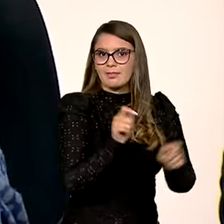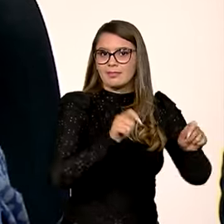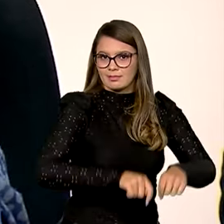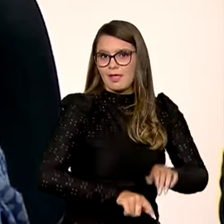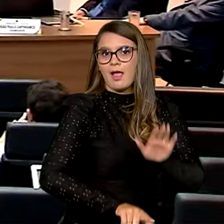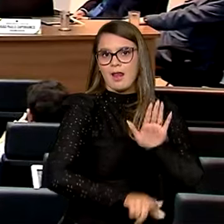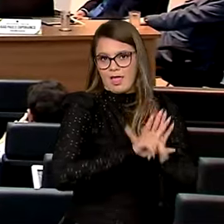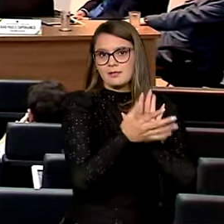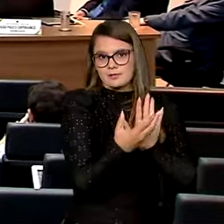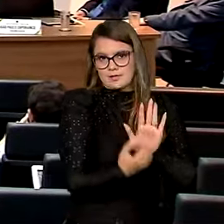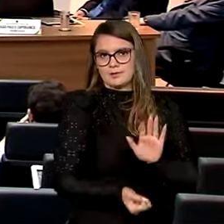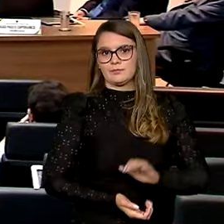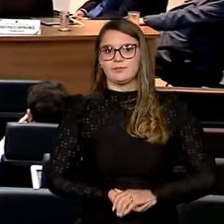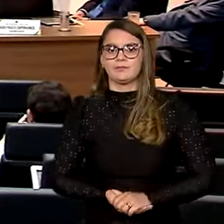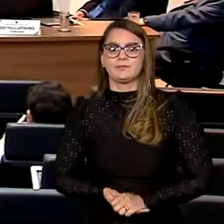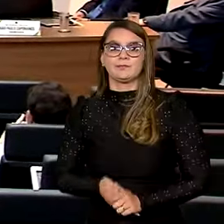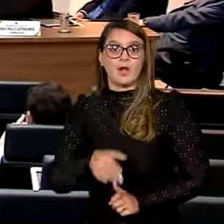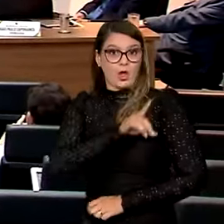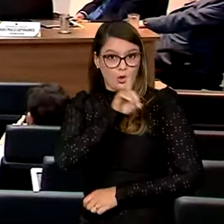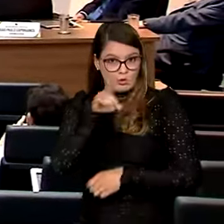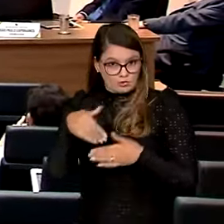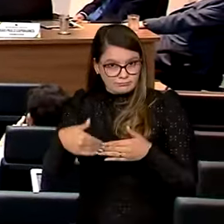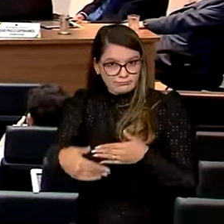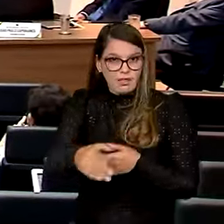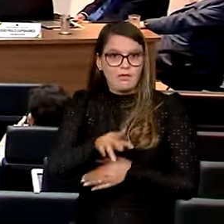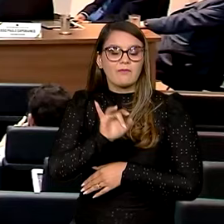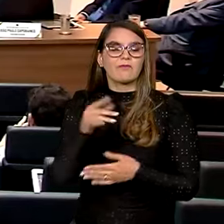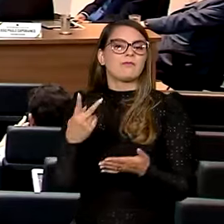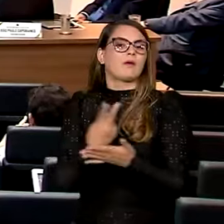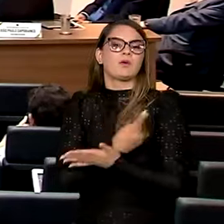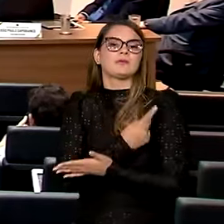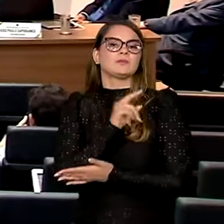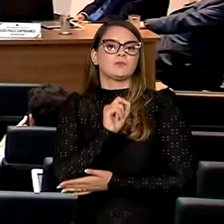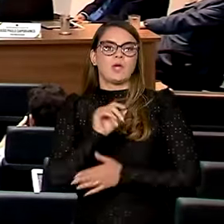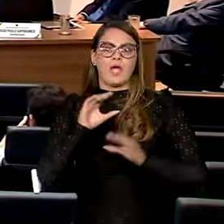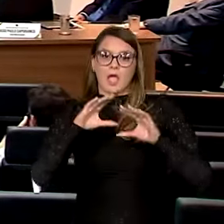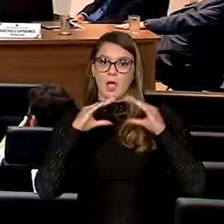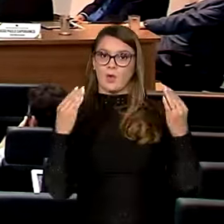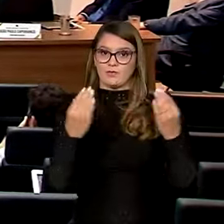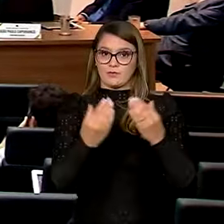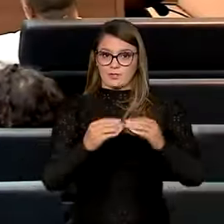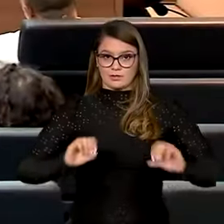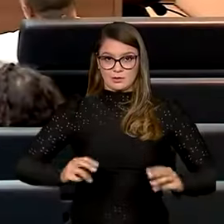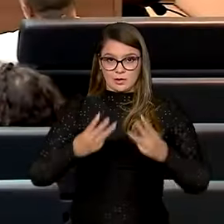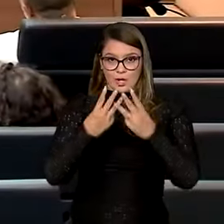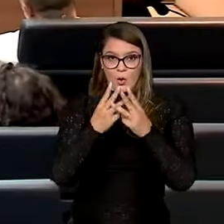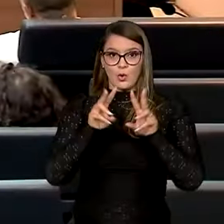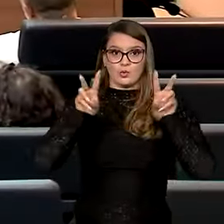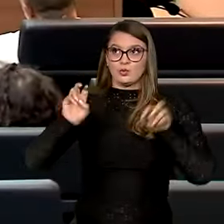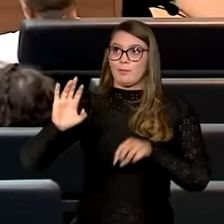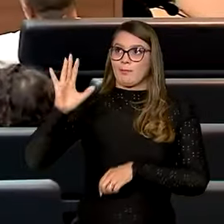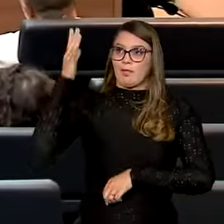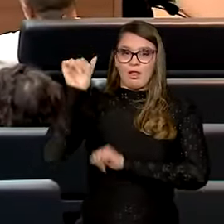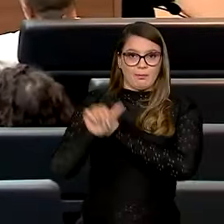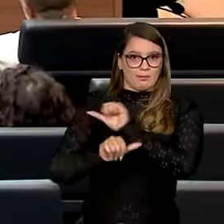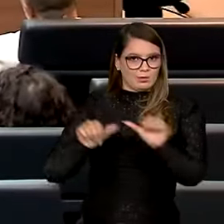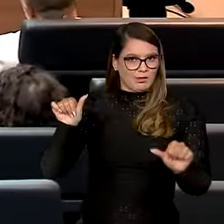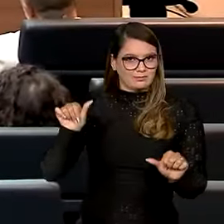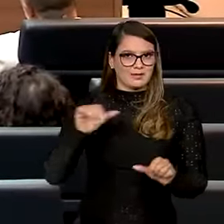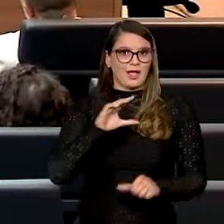permitido por lei. Nos próximos dias, será realizada a Conferência das Nações Unidas sobre Mudanças Climáticas,